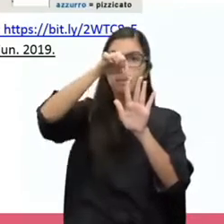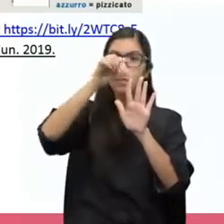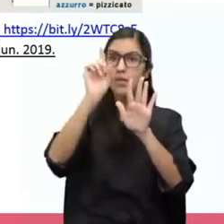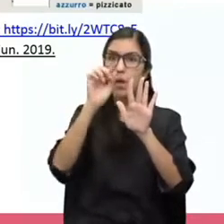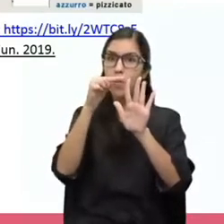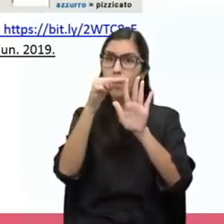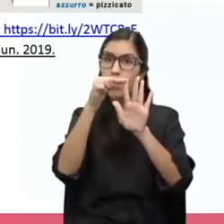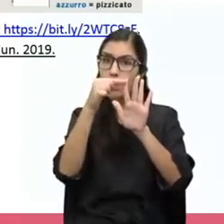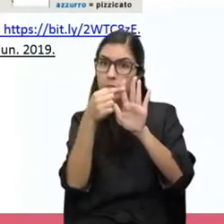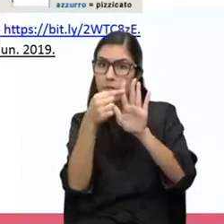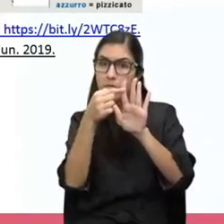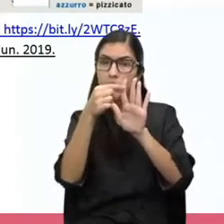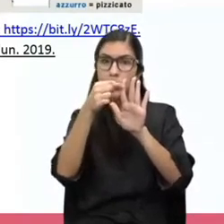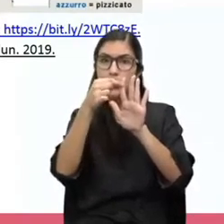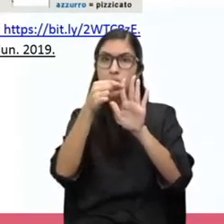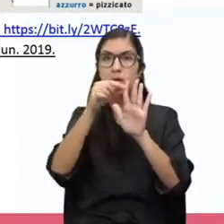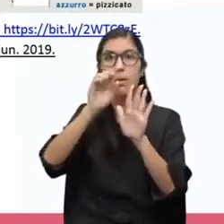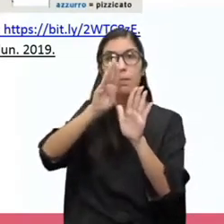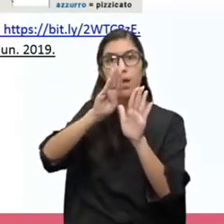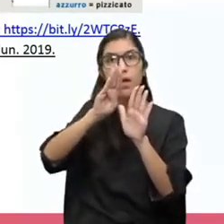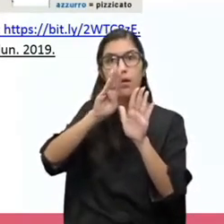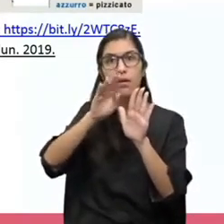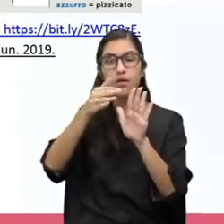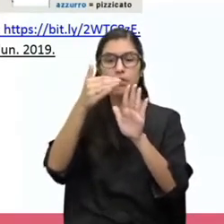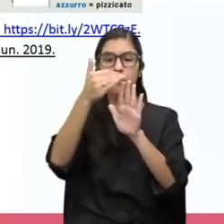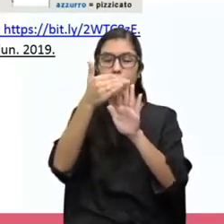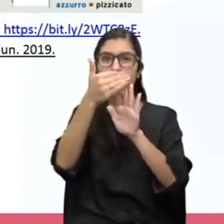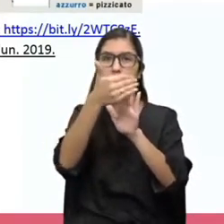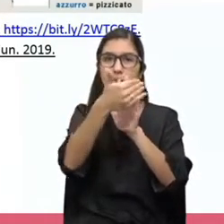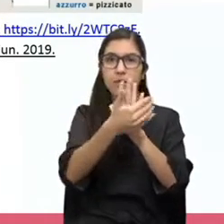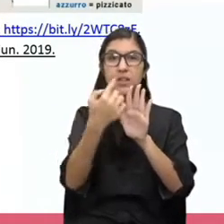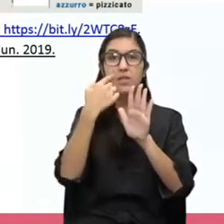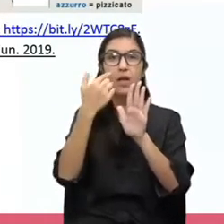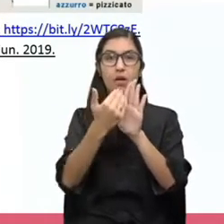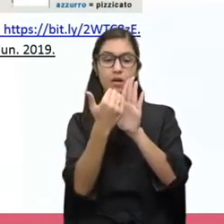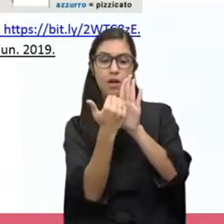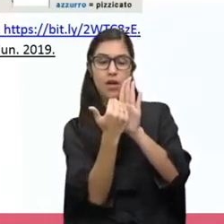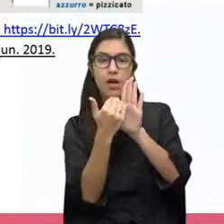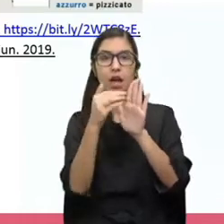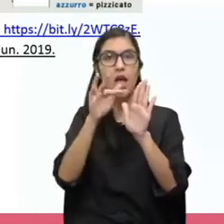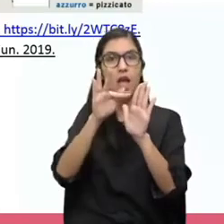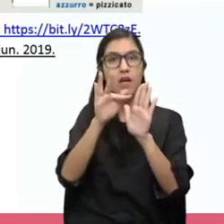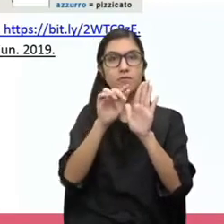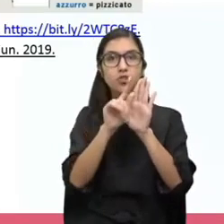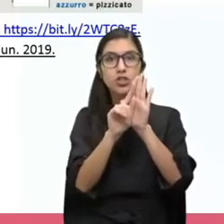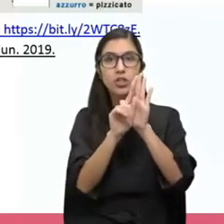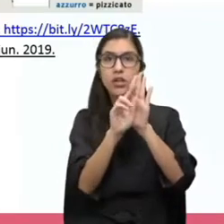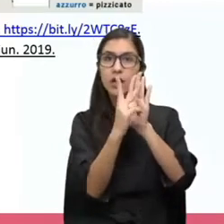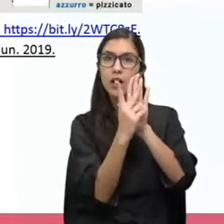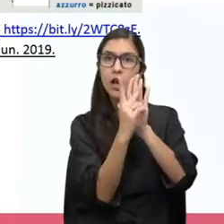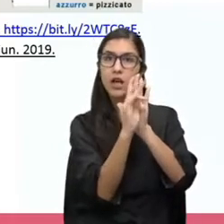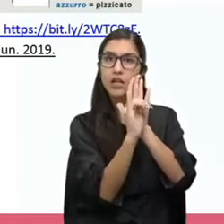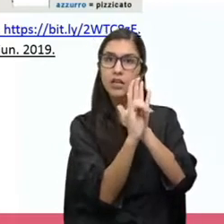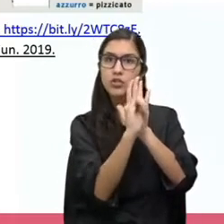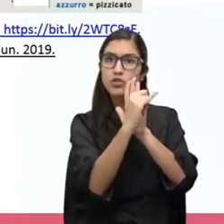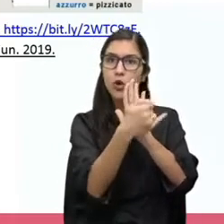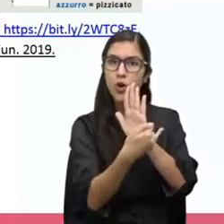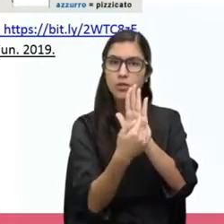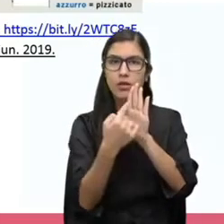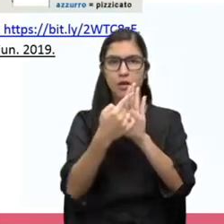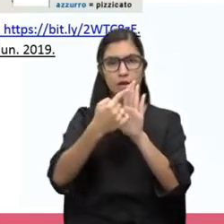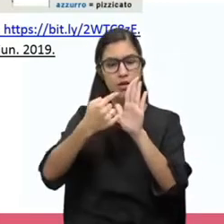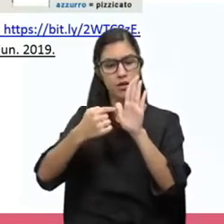é o B, o C, o D, o E. Aí aqui embaixo, o F, o G, o H, o I, o J. E